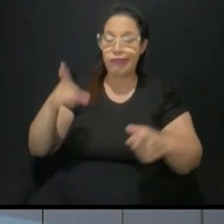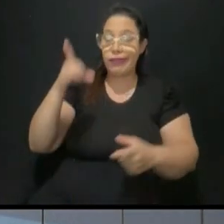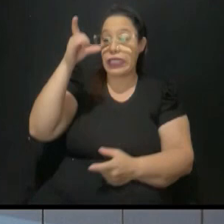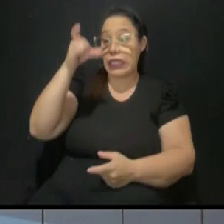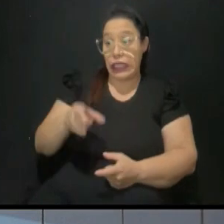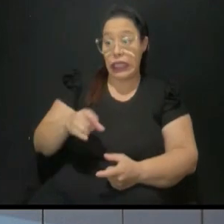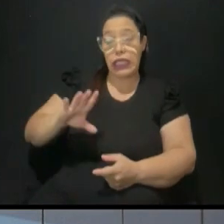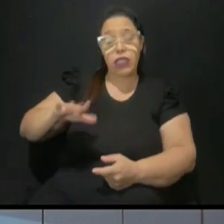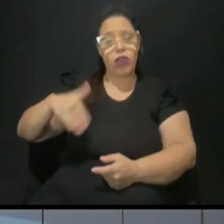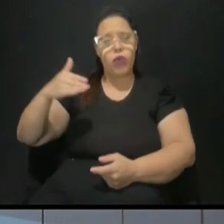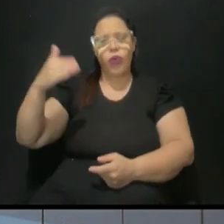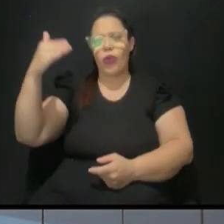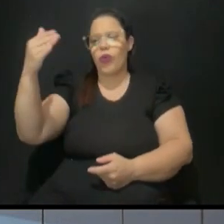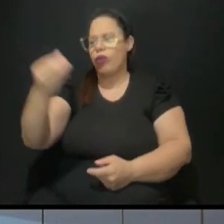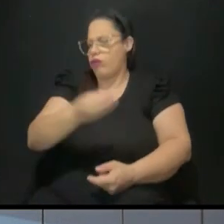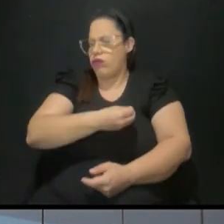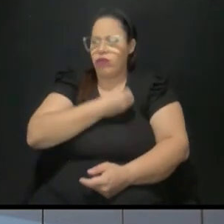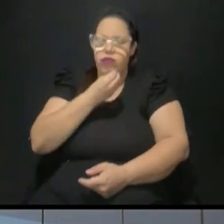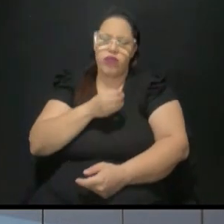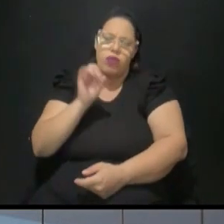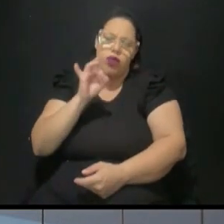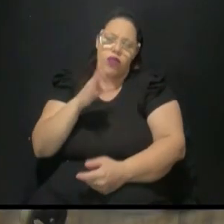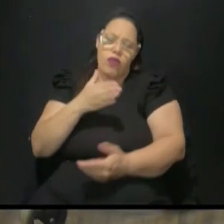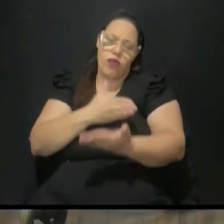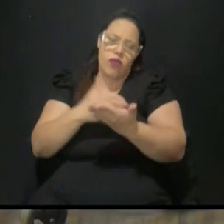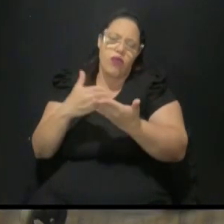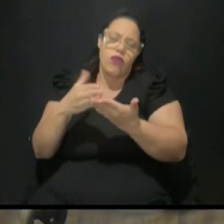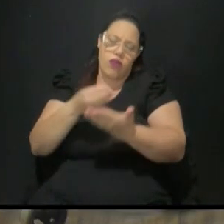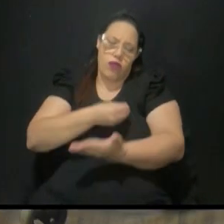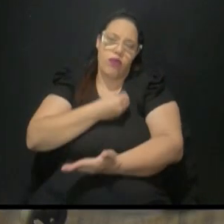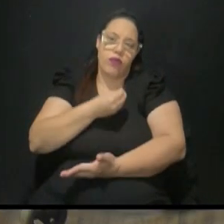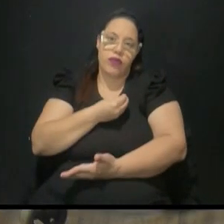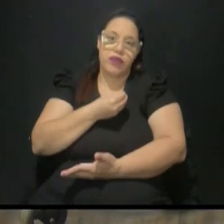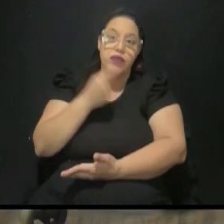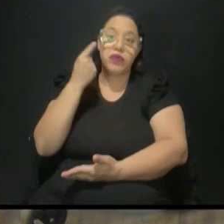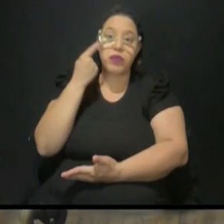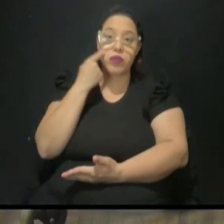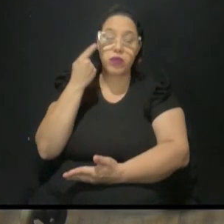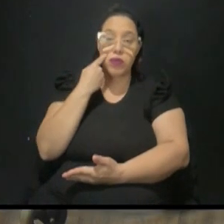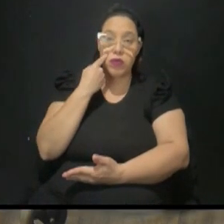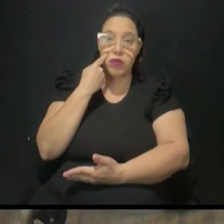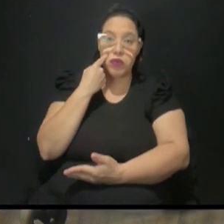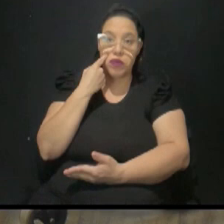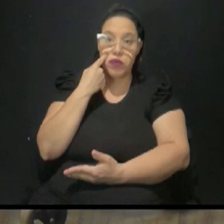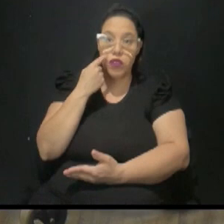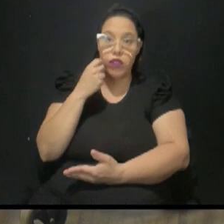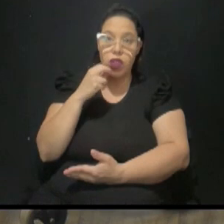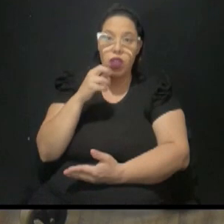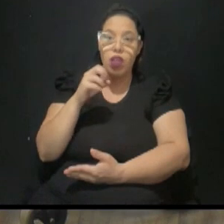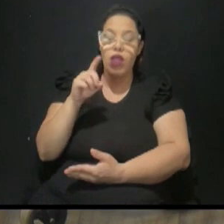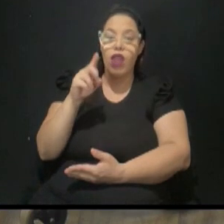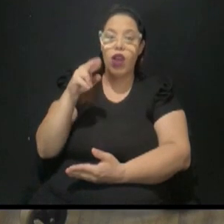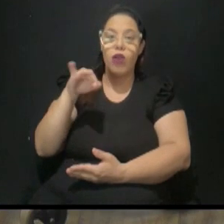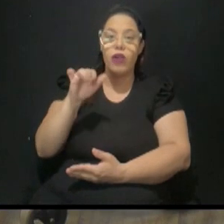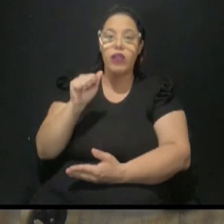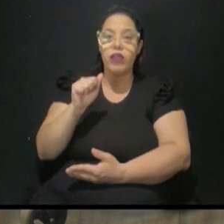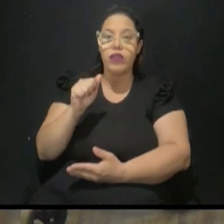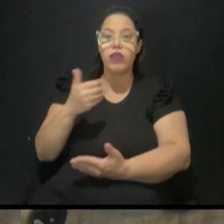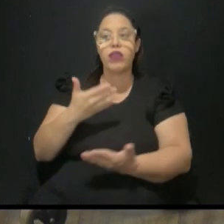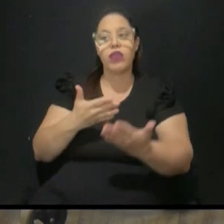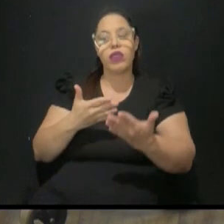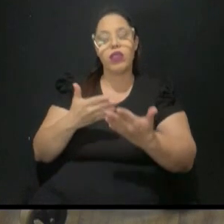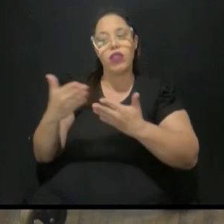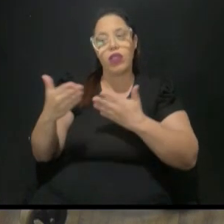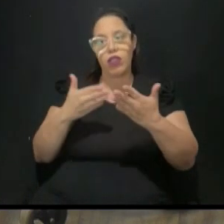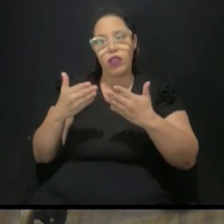não só no início da vida. A gente viu aí no boletim da Luana algumas modalidades, claro que com